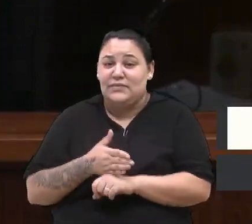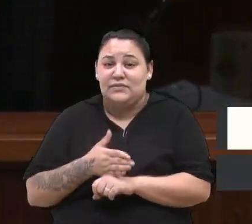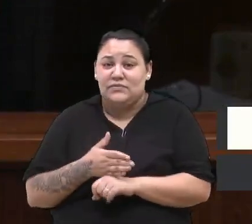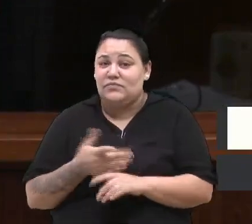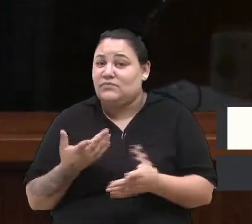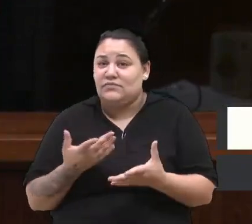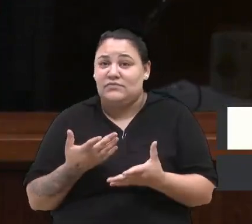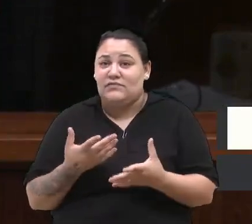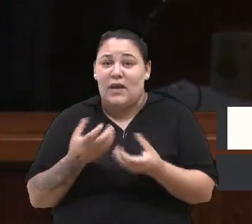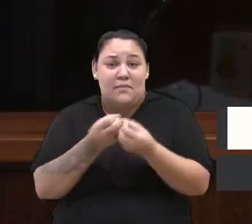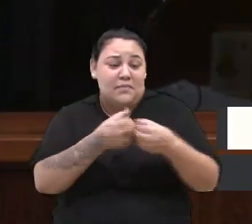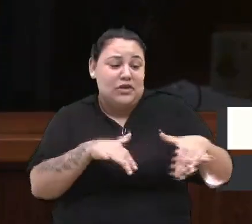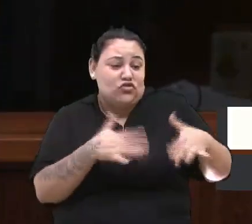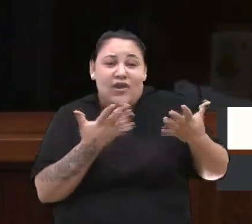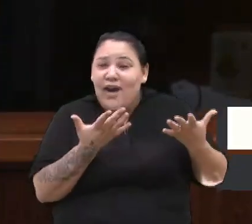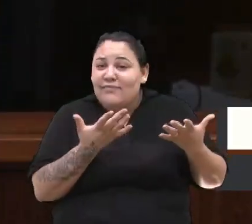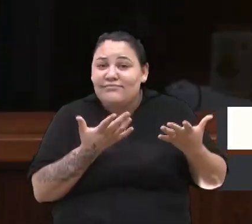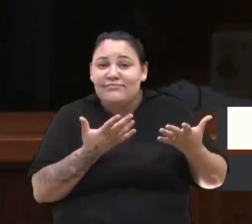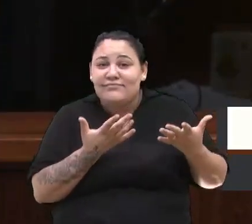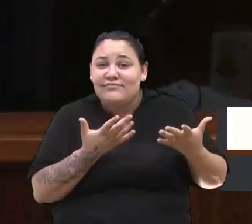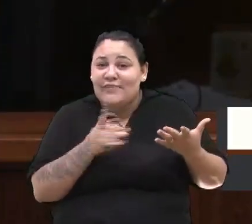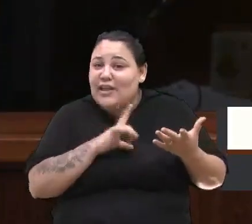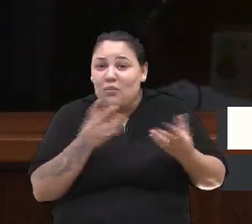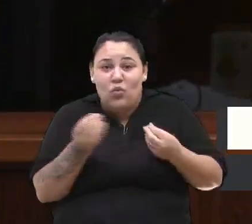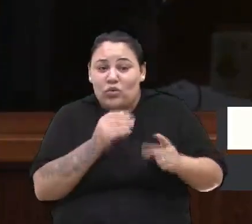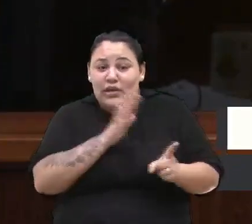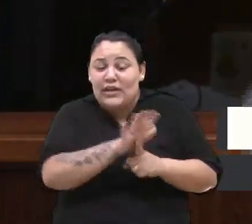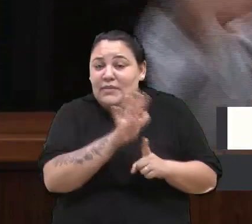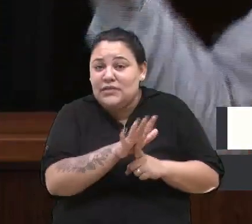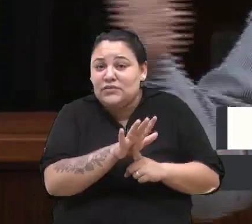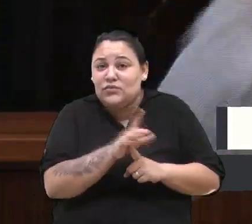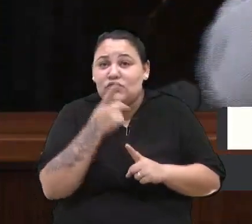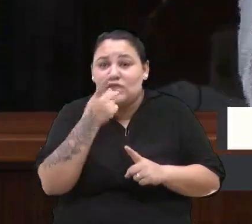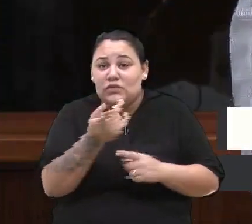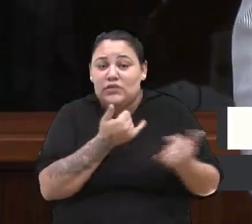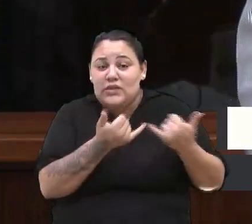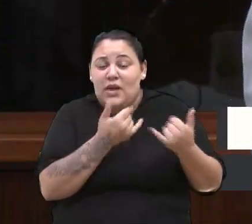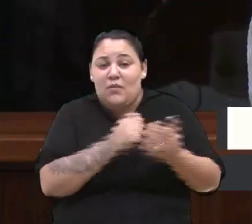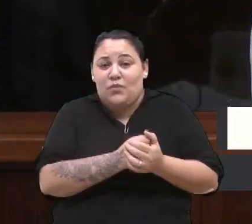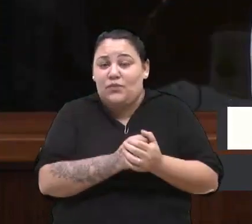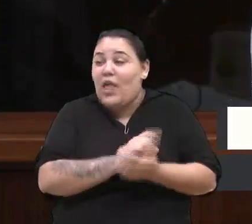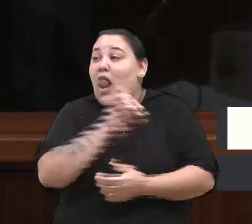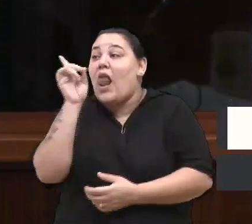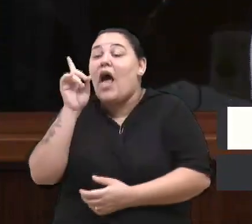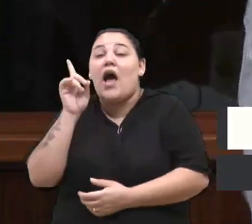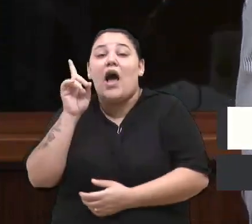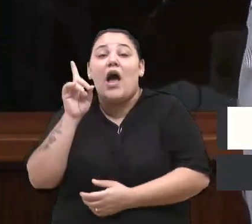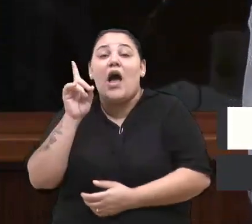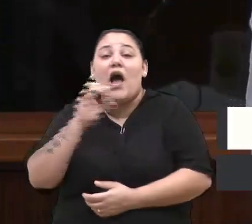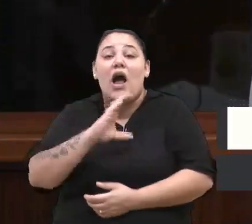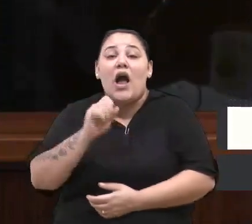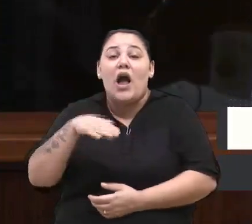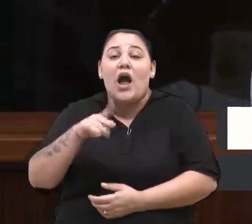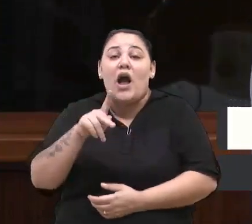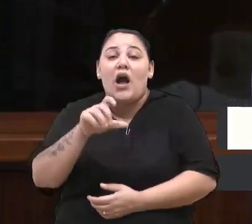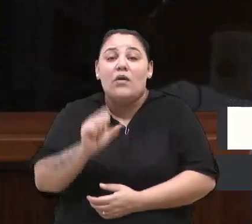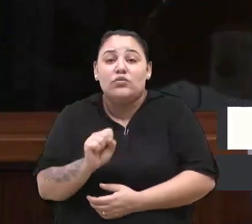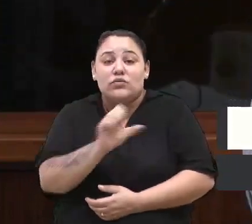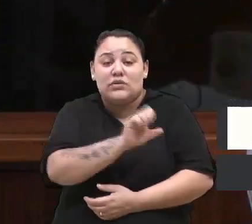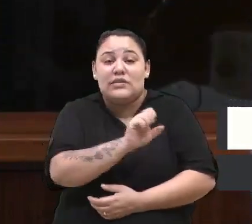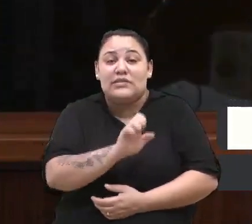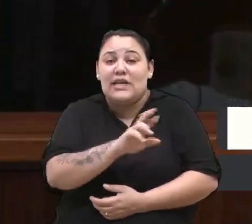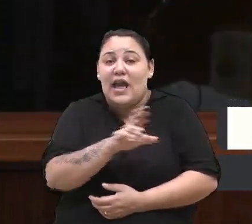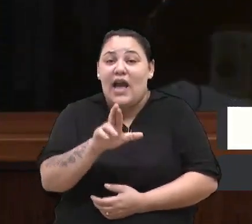quebrar no sentido de ter muita demanda. Estou citando esse exemplo. Lá no Campos da Serra, que vai ter o projeto do governo do estado, não